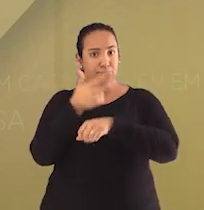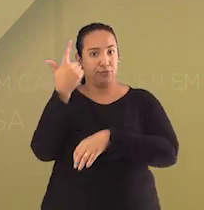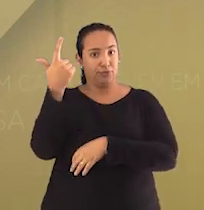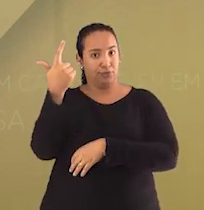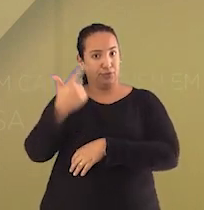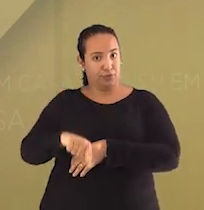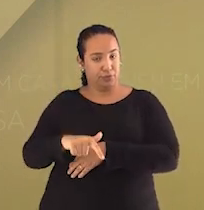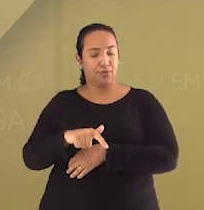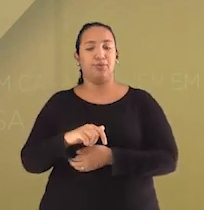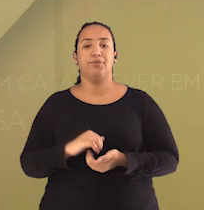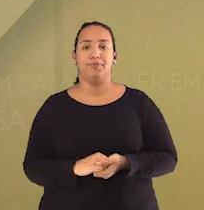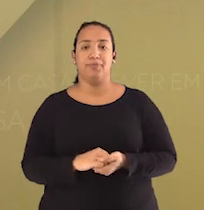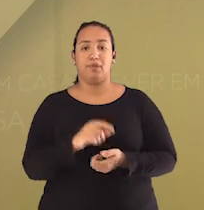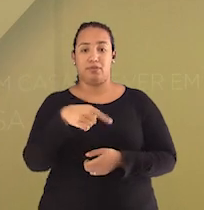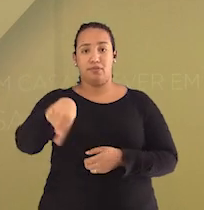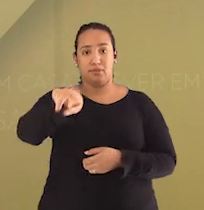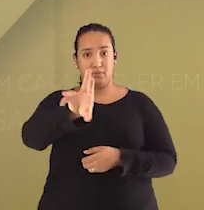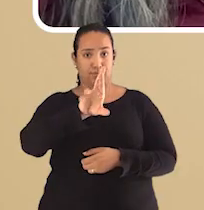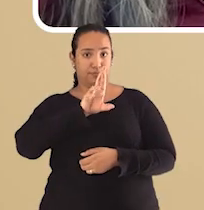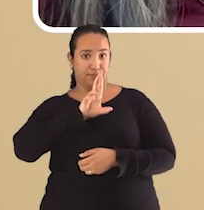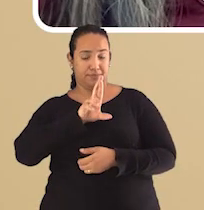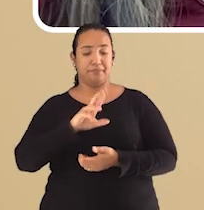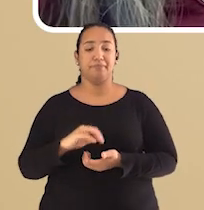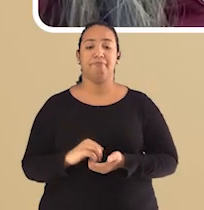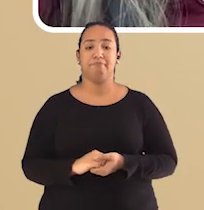depois respondam. A tradução virá com a resposta.